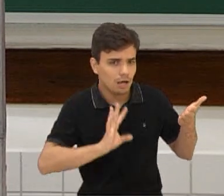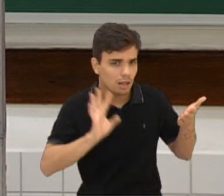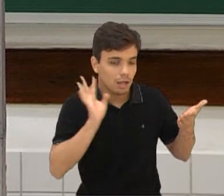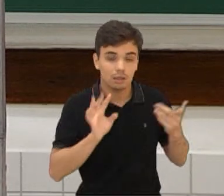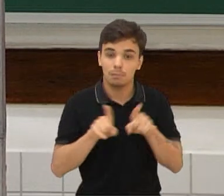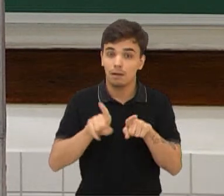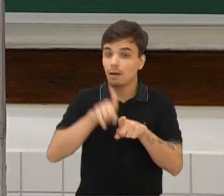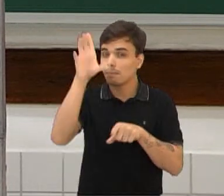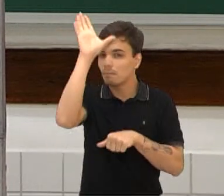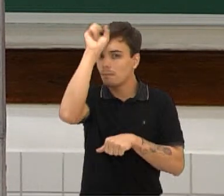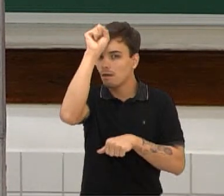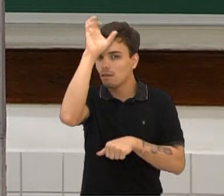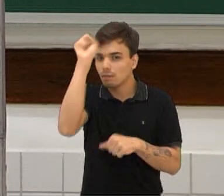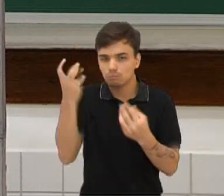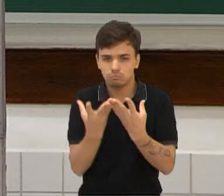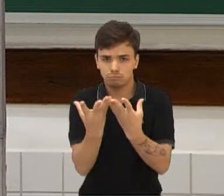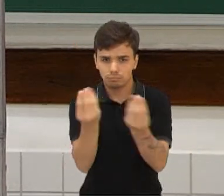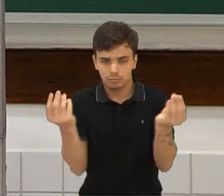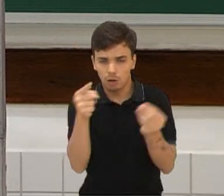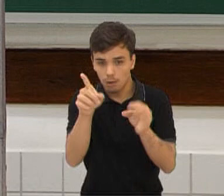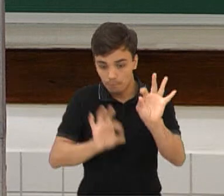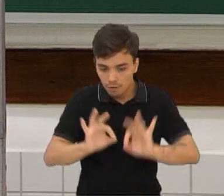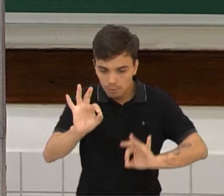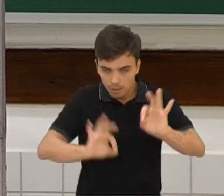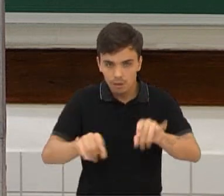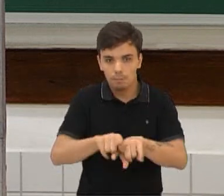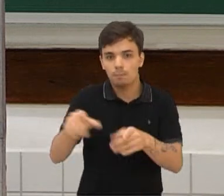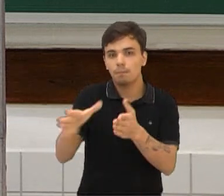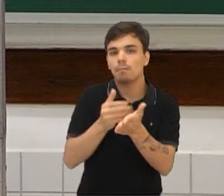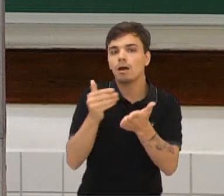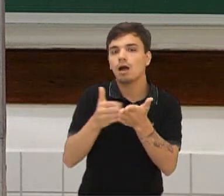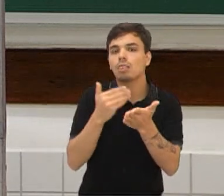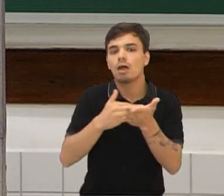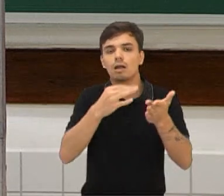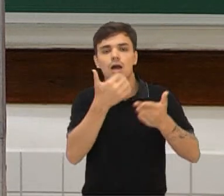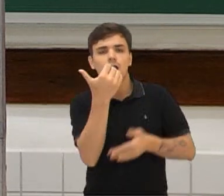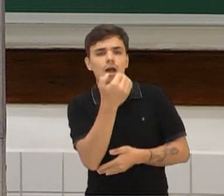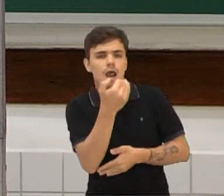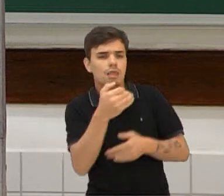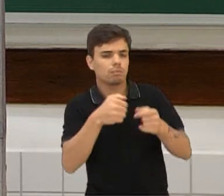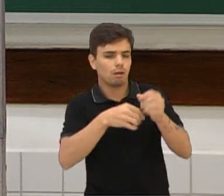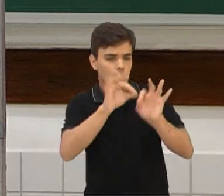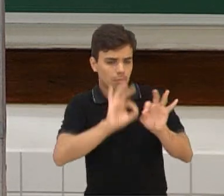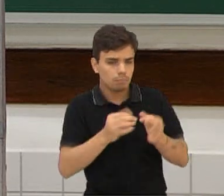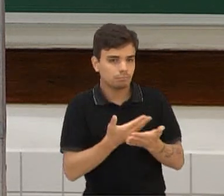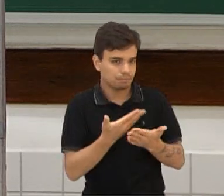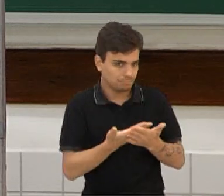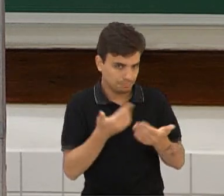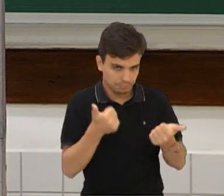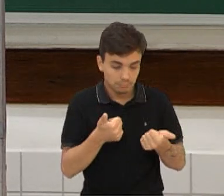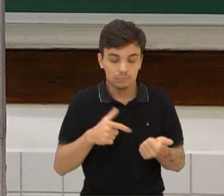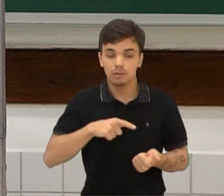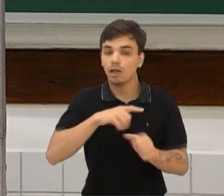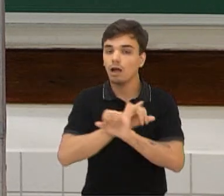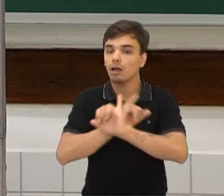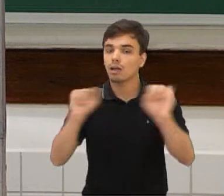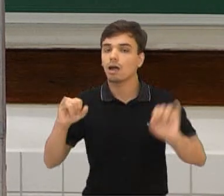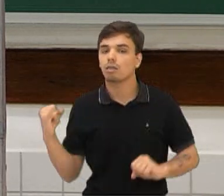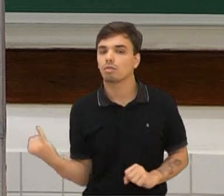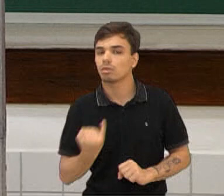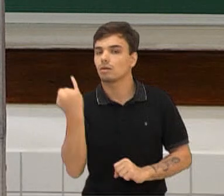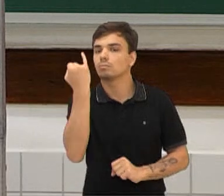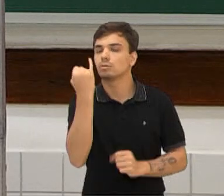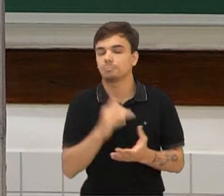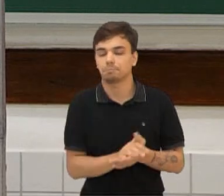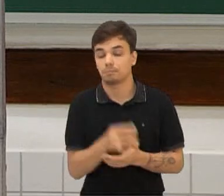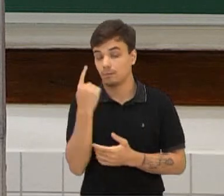aprender. Agora, se prepara, pega o teu caderno, pega a caneta e já vamos começar a estudar. Só que eu tenho um recadinho importante.